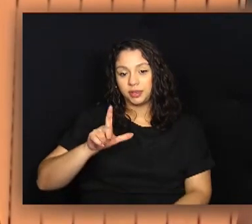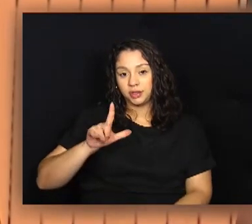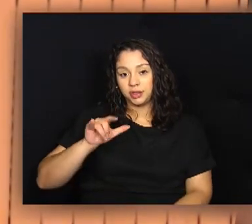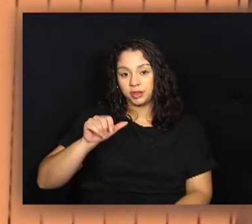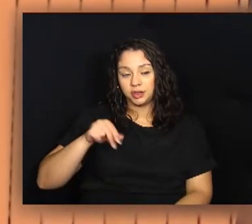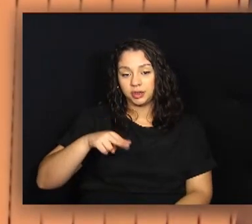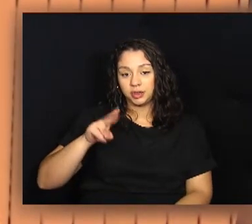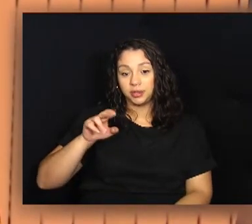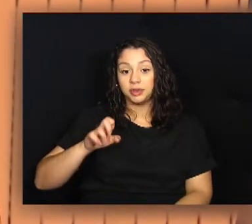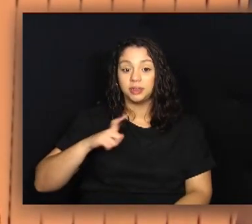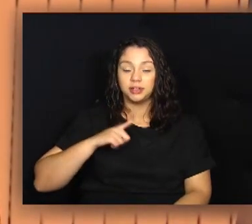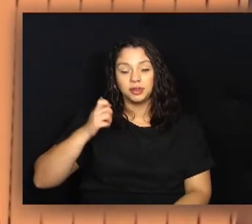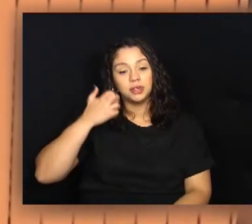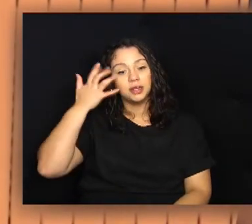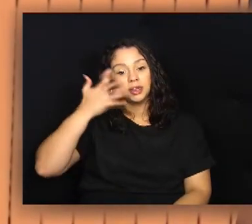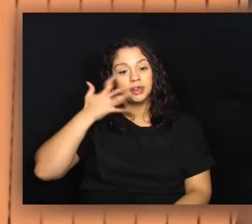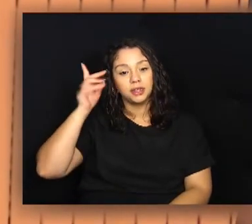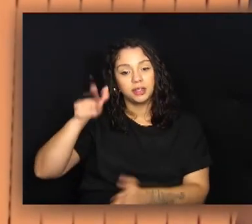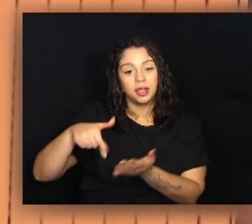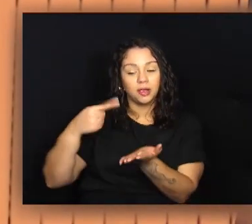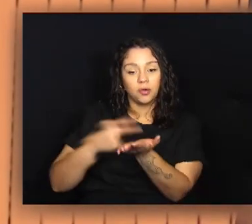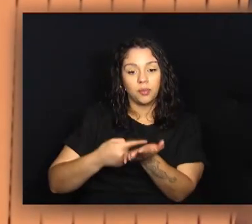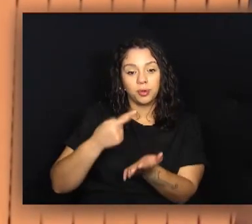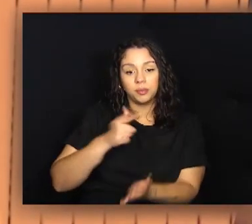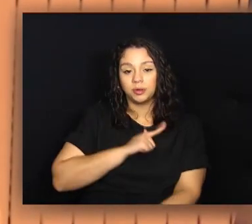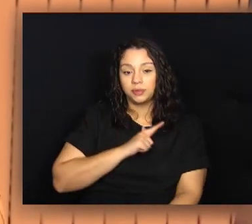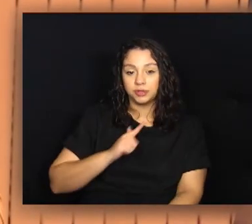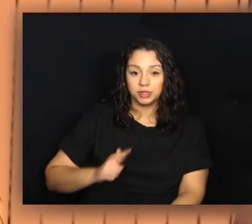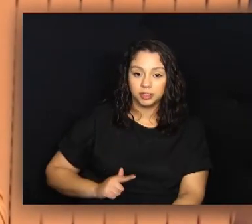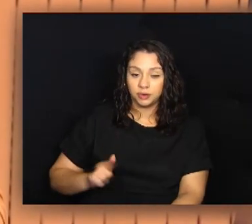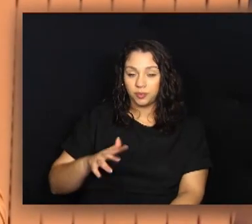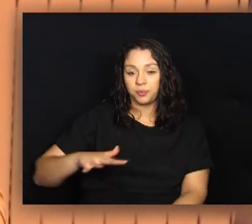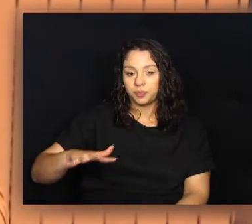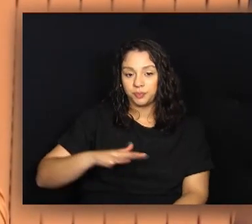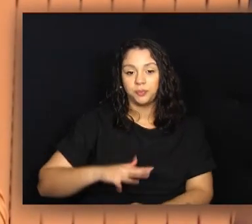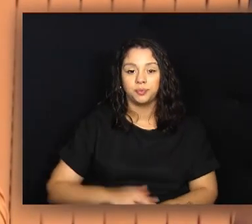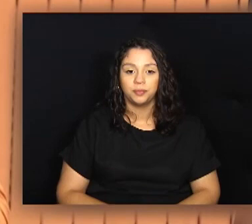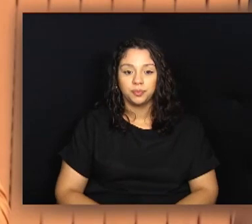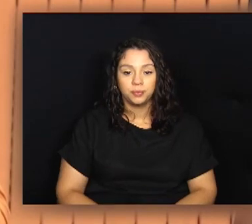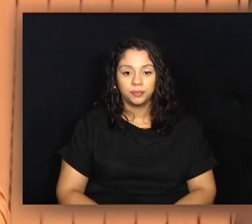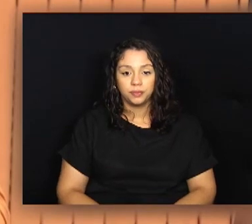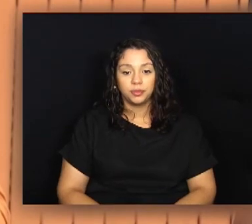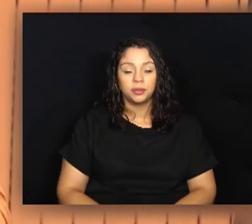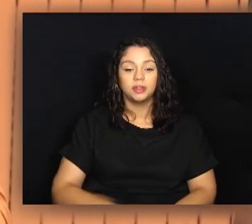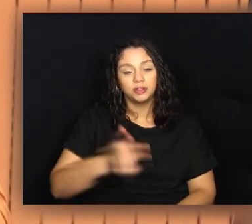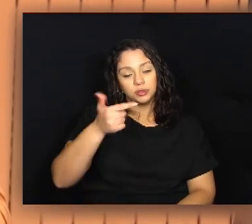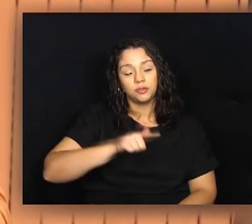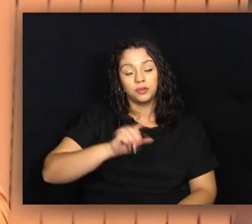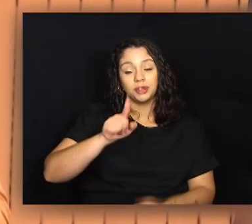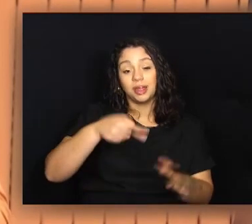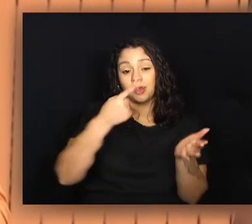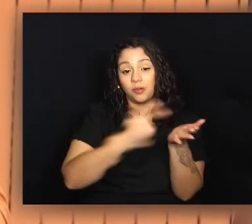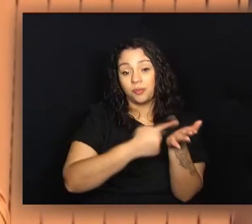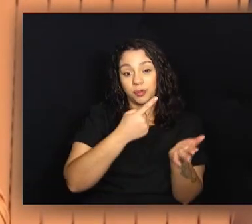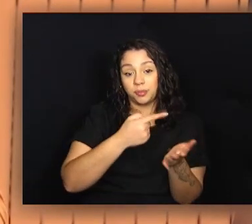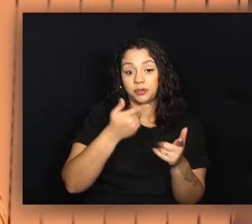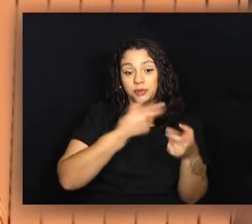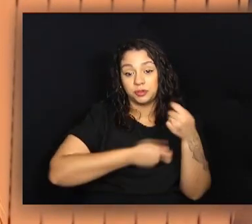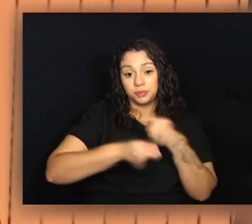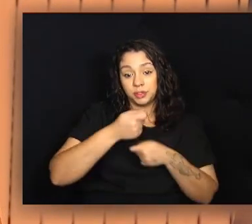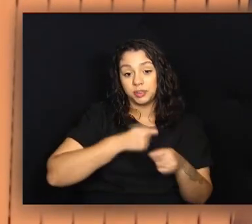Jocelaine, falou do compromisso da gestão com a pauta. A reiteração do compromisso também da administração, do